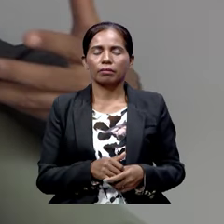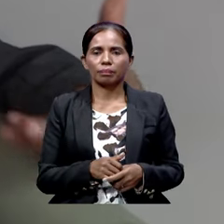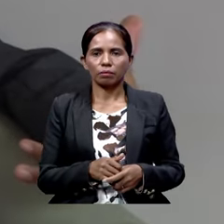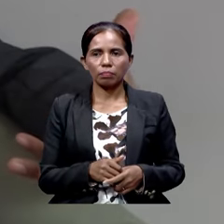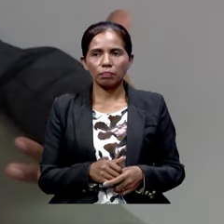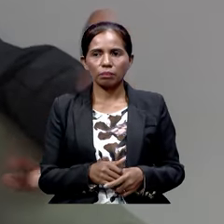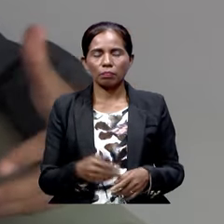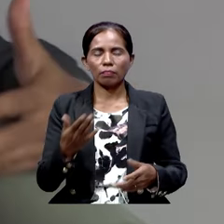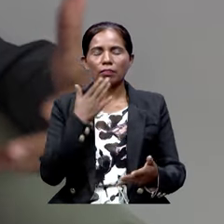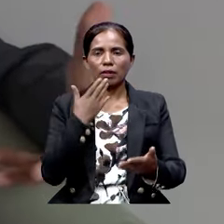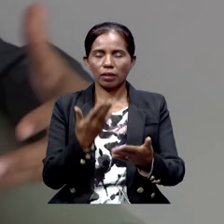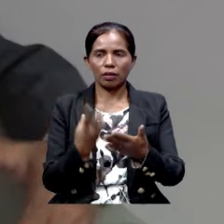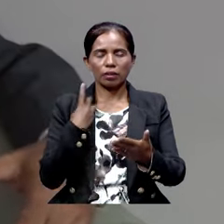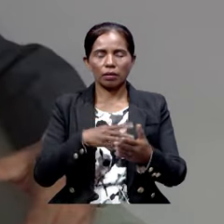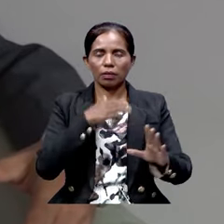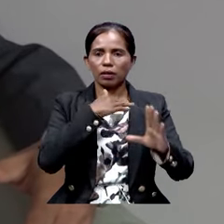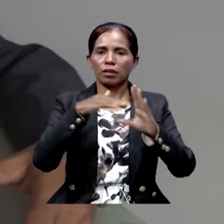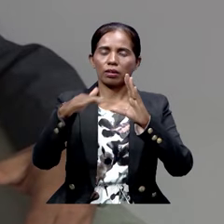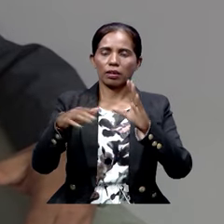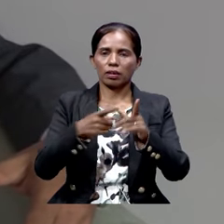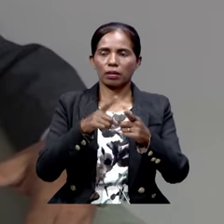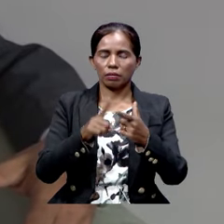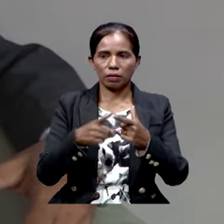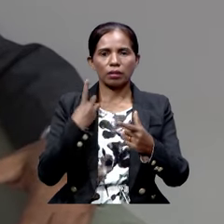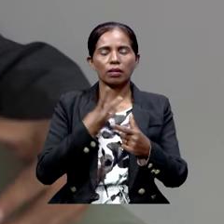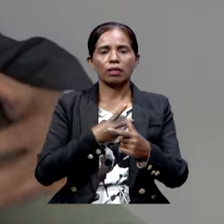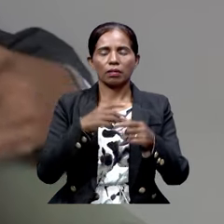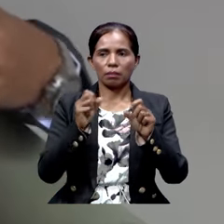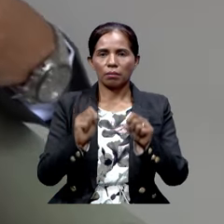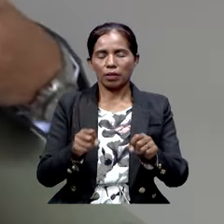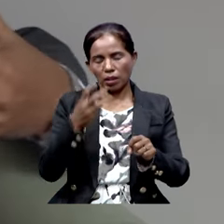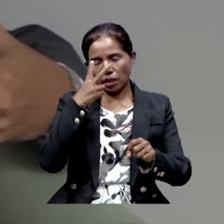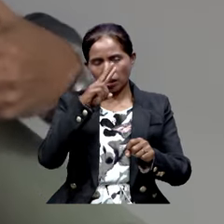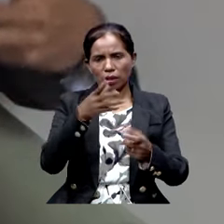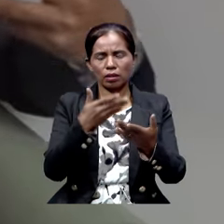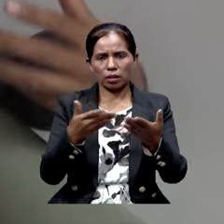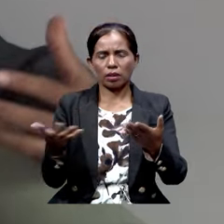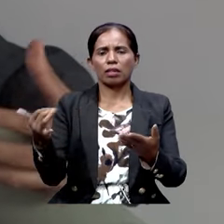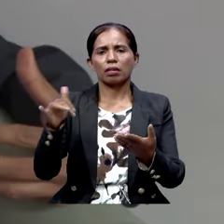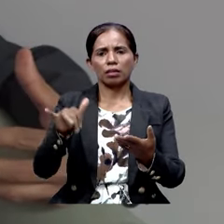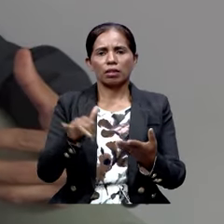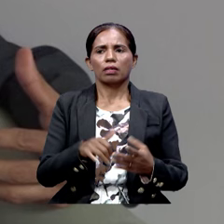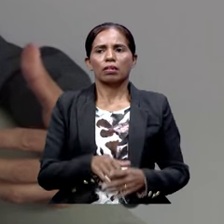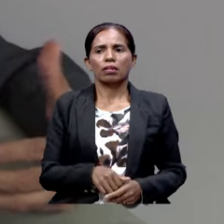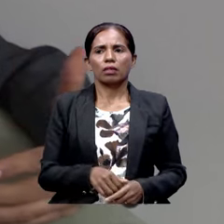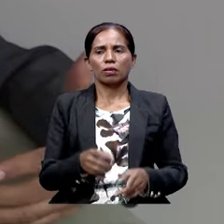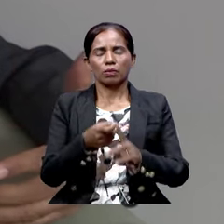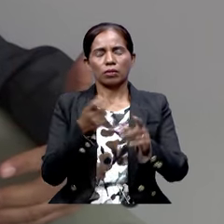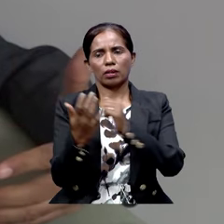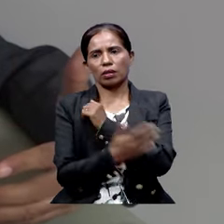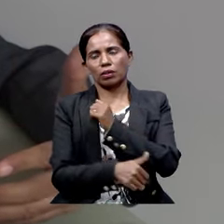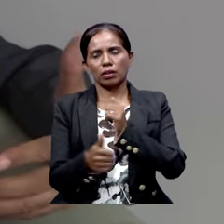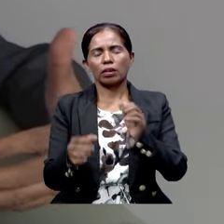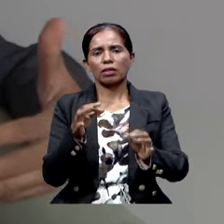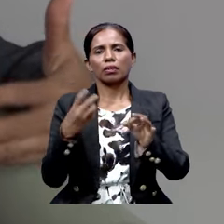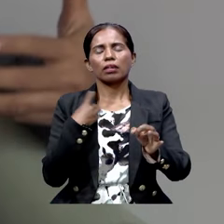iha kualidade dia ka ita bele exporta e nune mos ita hare sasaan sira be maka mai seliur ya maske ita